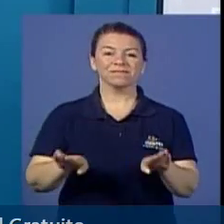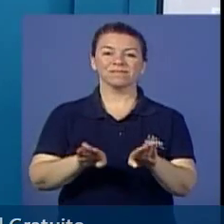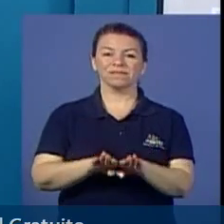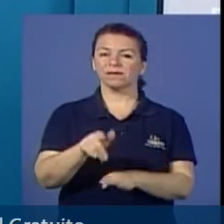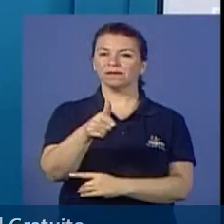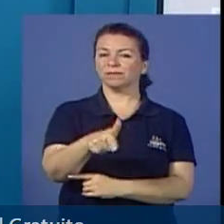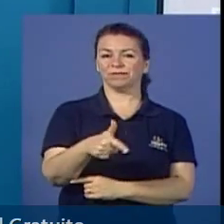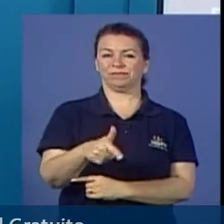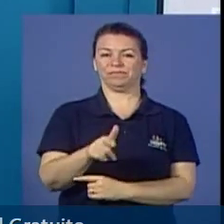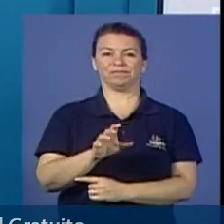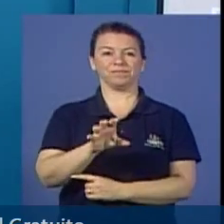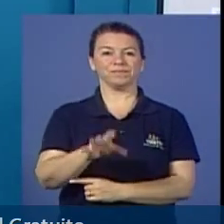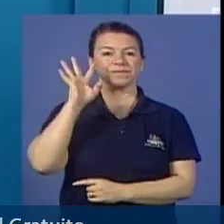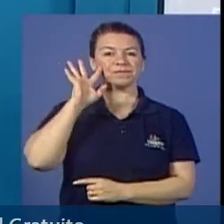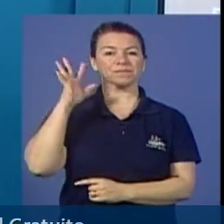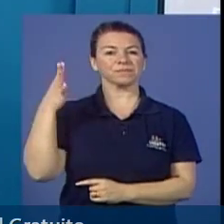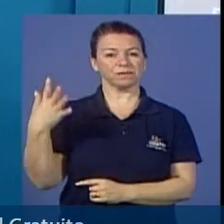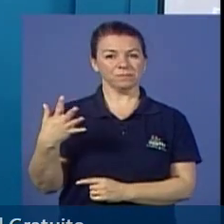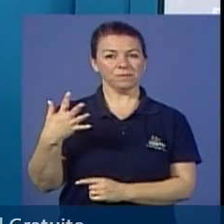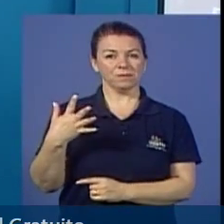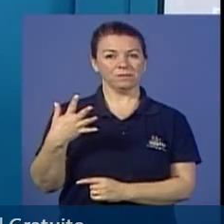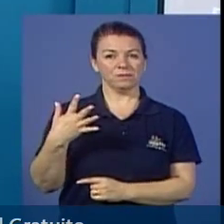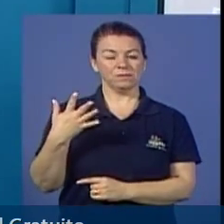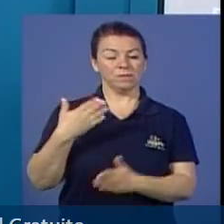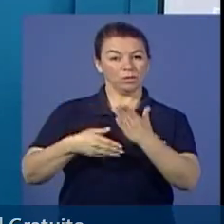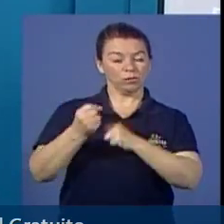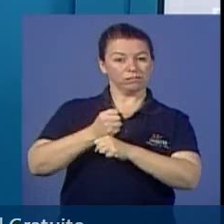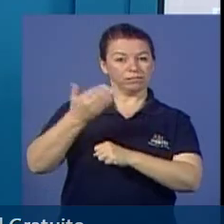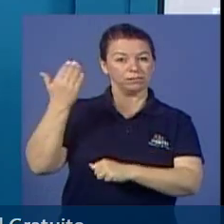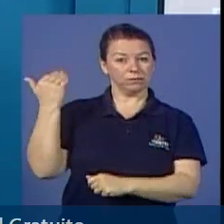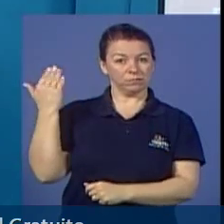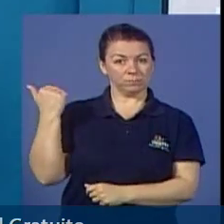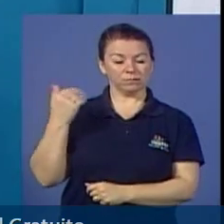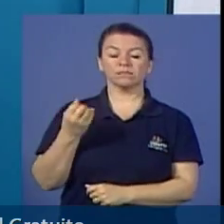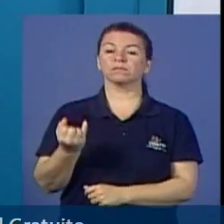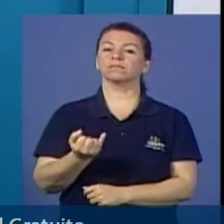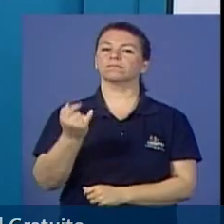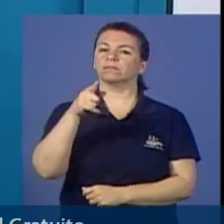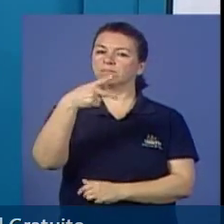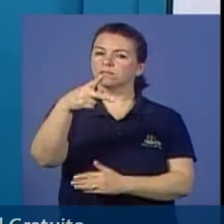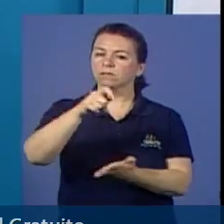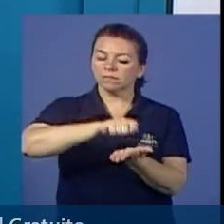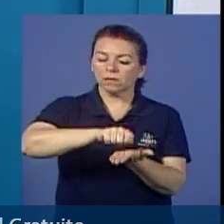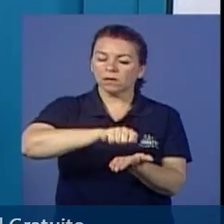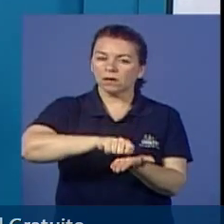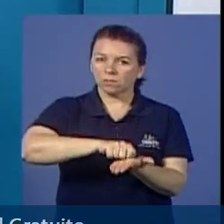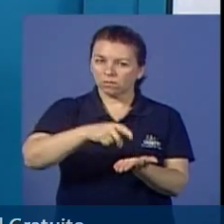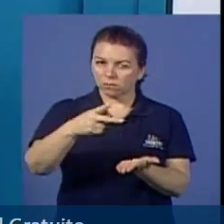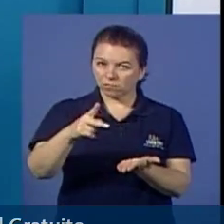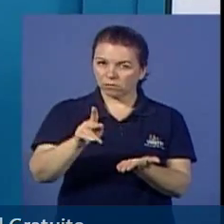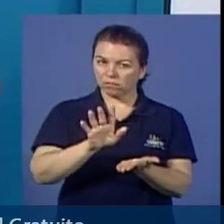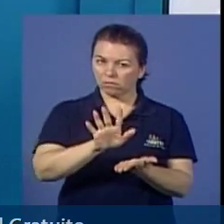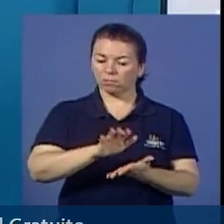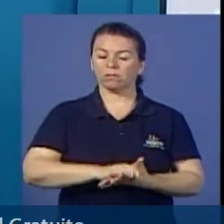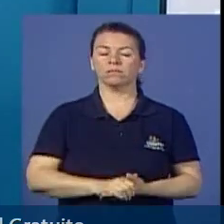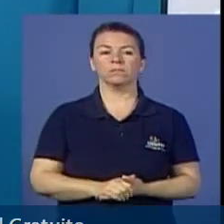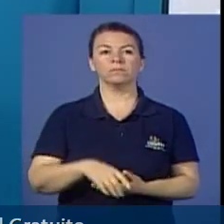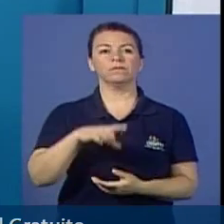bem assim que aconteceu naquele momento. Até eu gostaria que você anotasse aí. Muito tem a ver